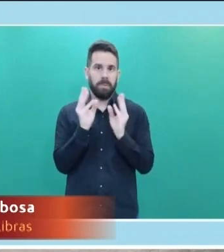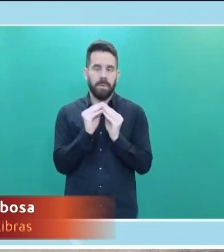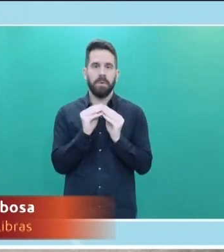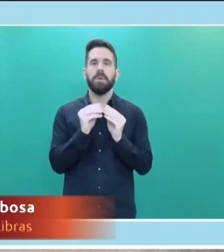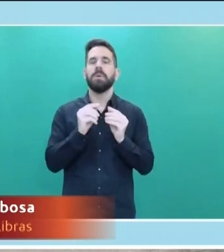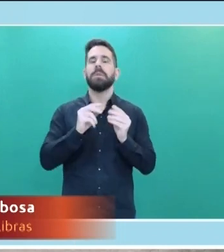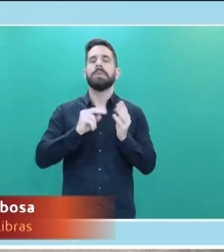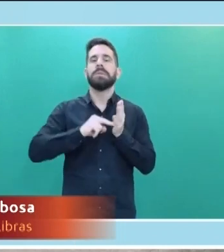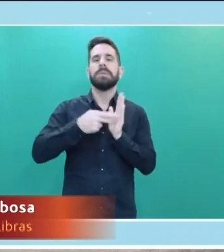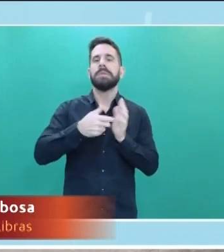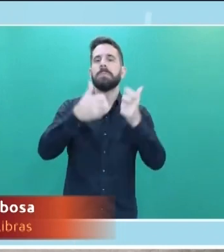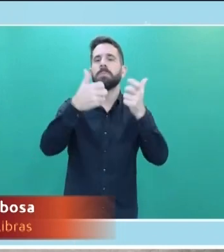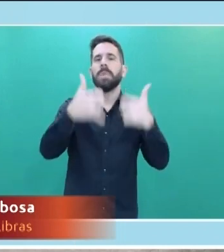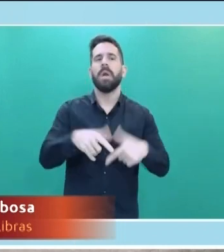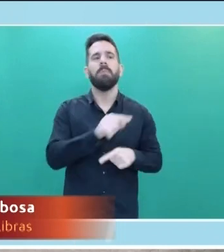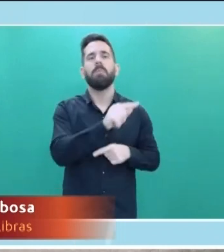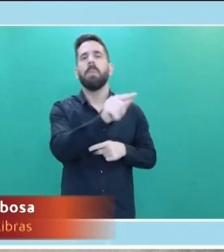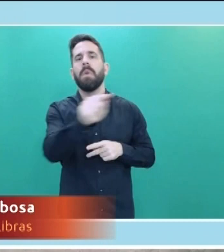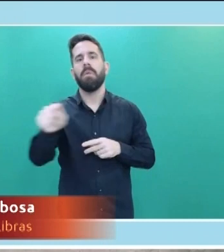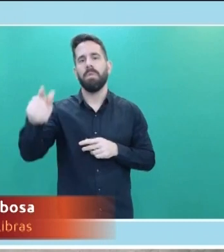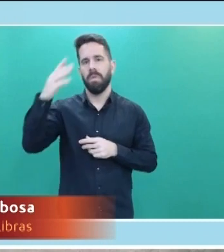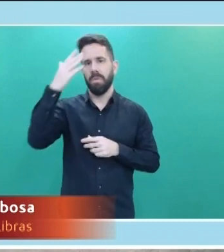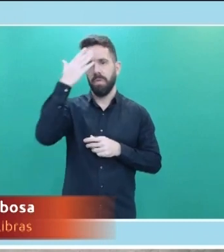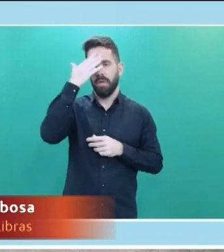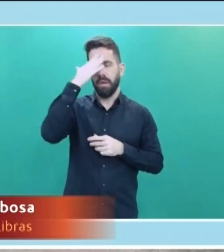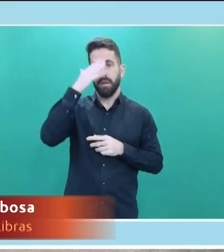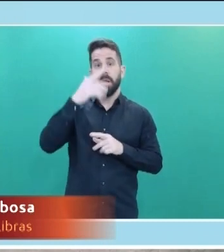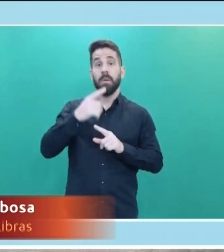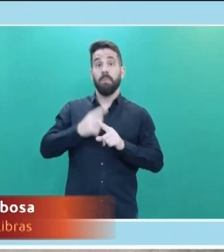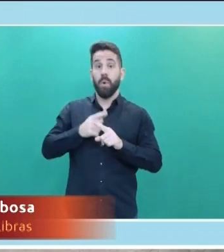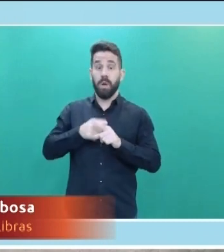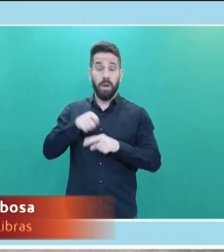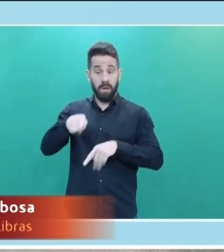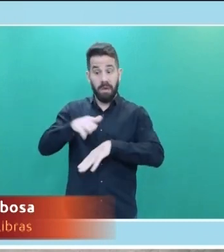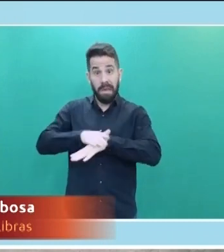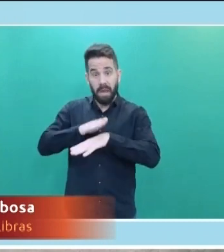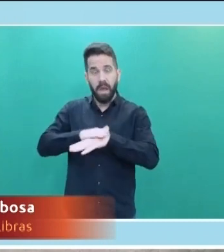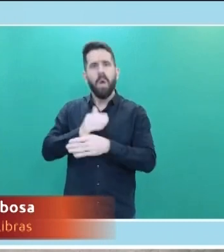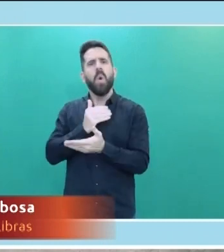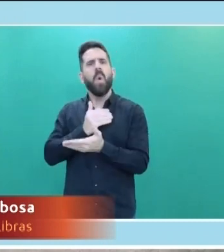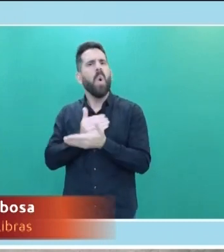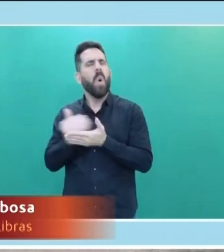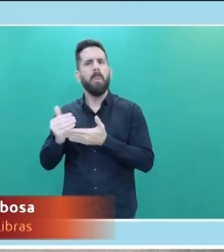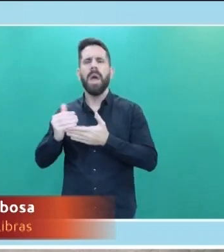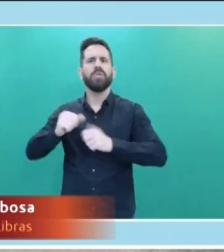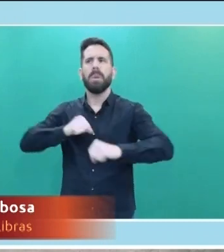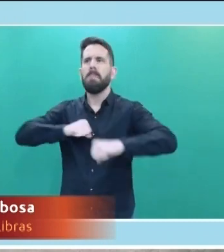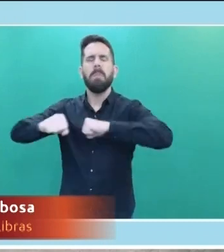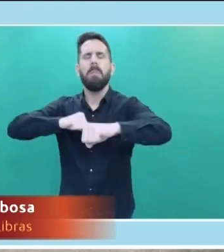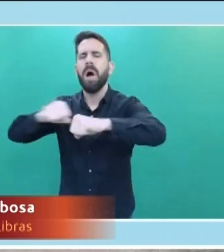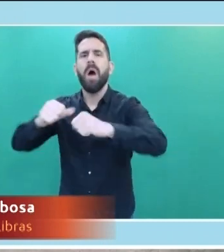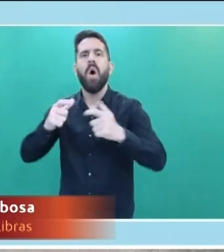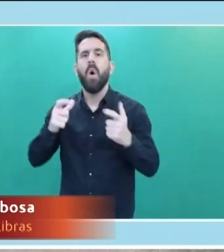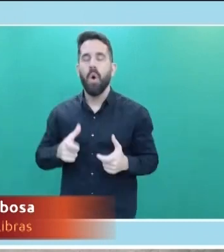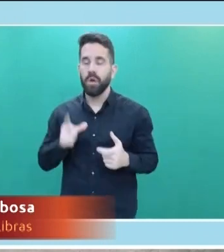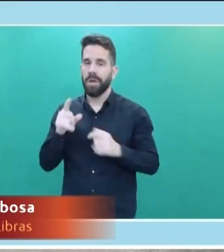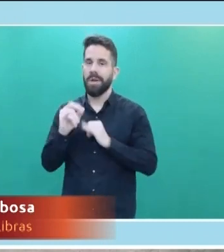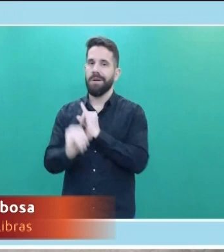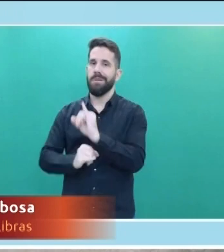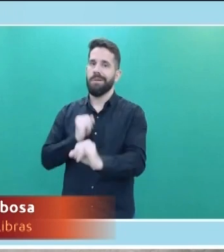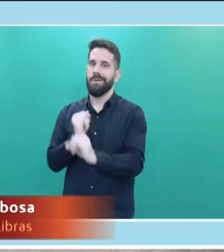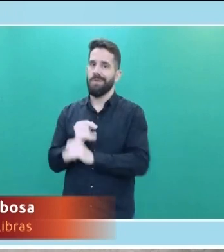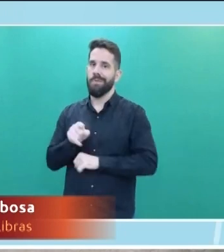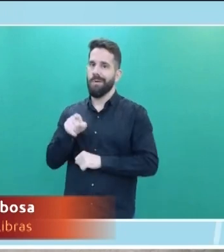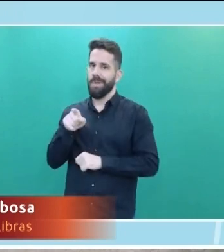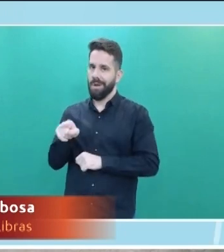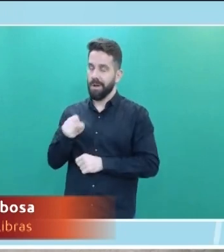espectadores conseguirem entender como que esse movimento, que é um movimento online, na verdade, ele foi se ramificando e